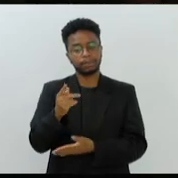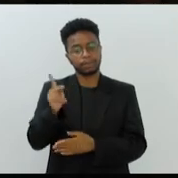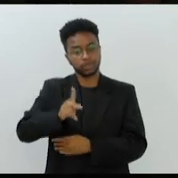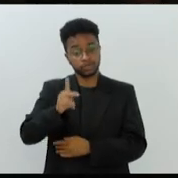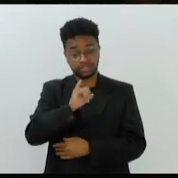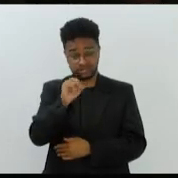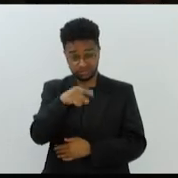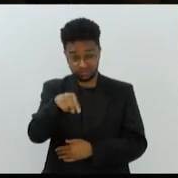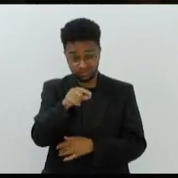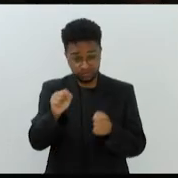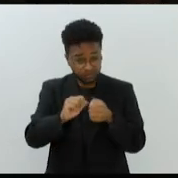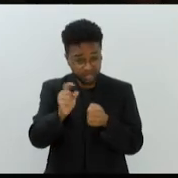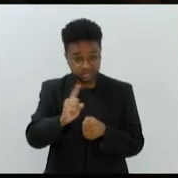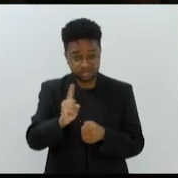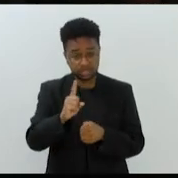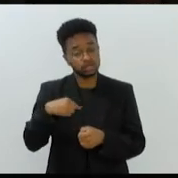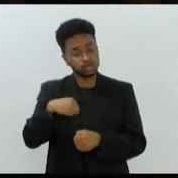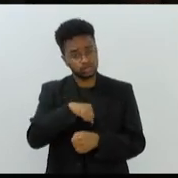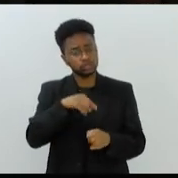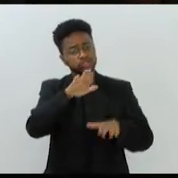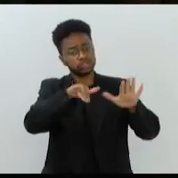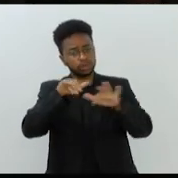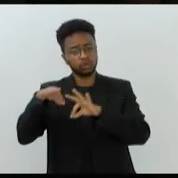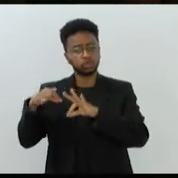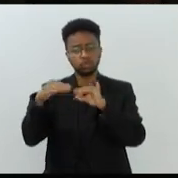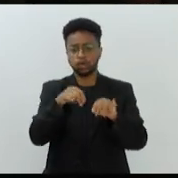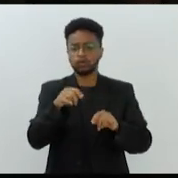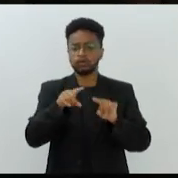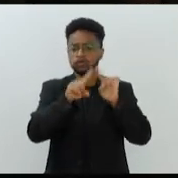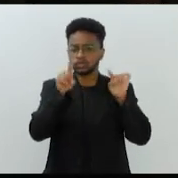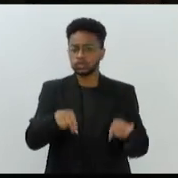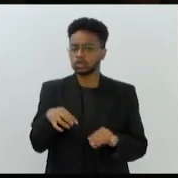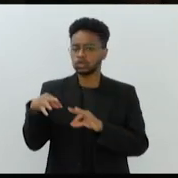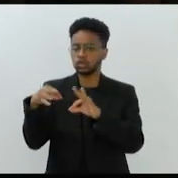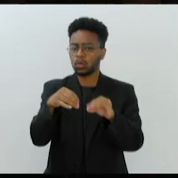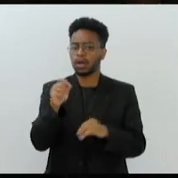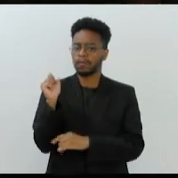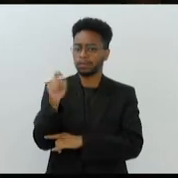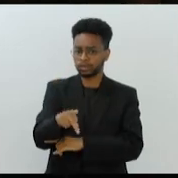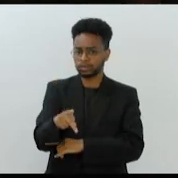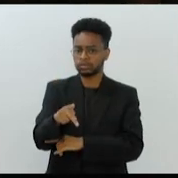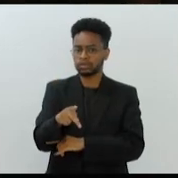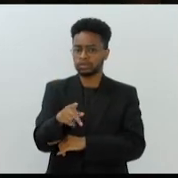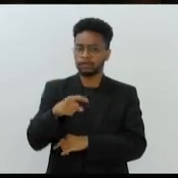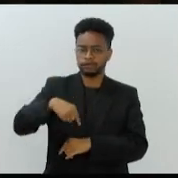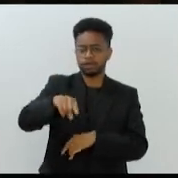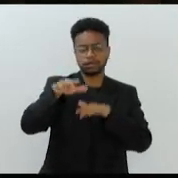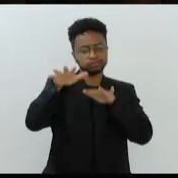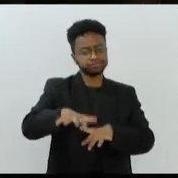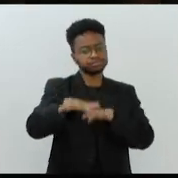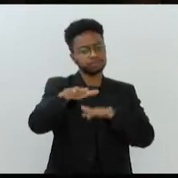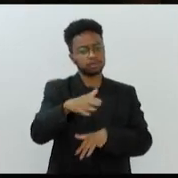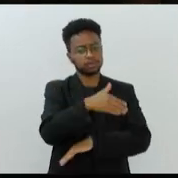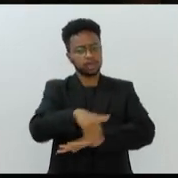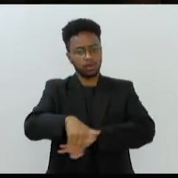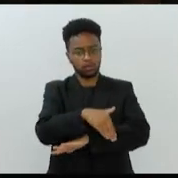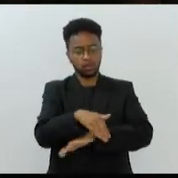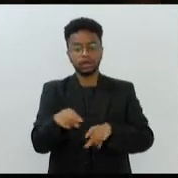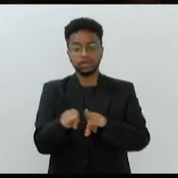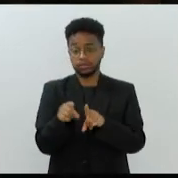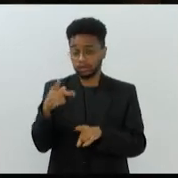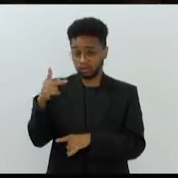isso, nós vamos mobilizar todos os servidores, todos os aposentados, para irem para a rua. E esse seu